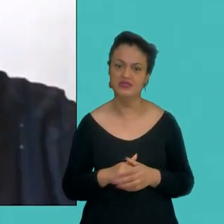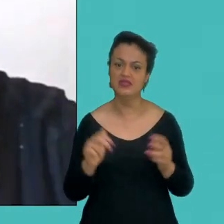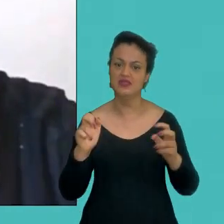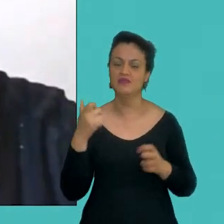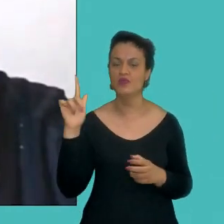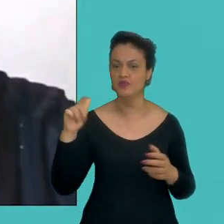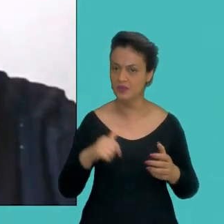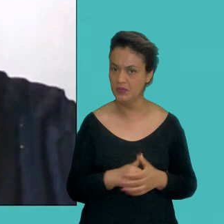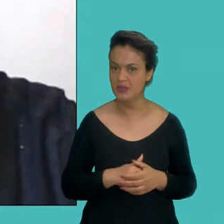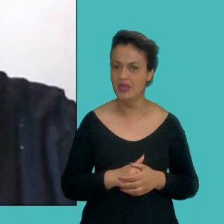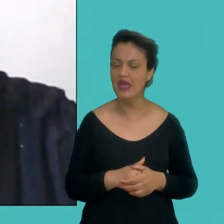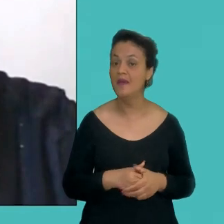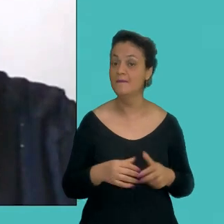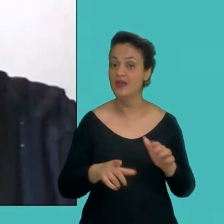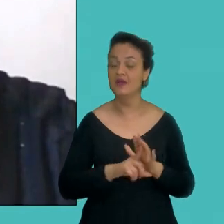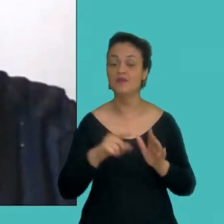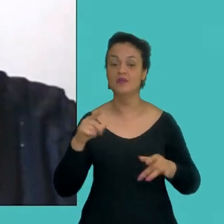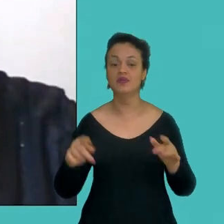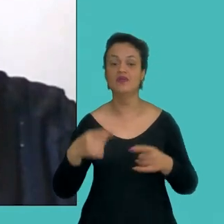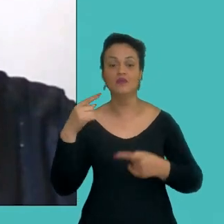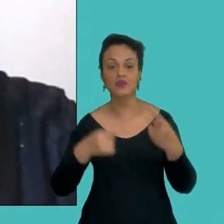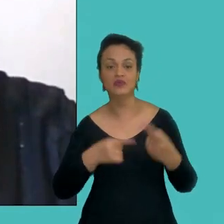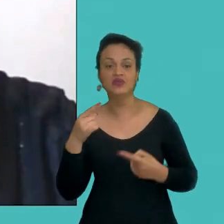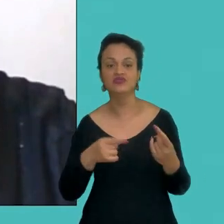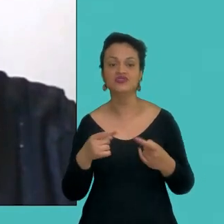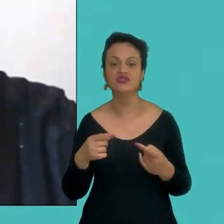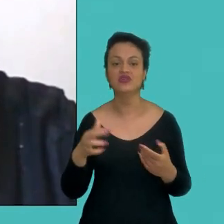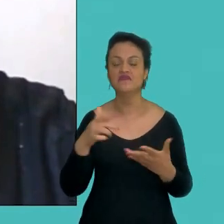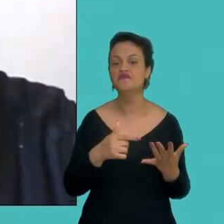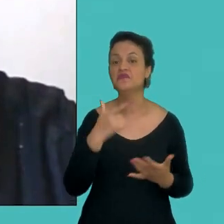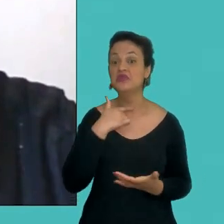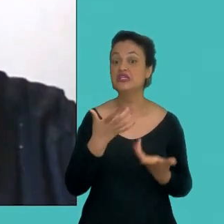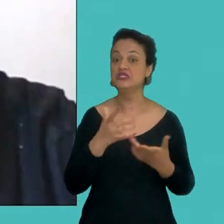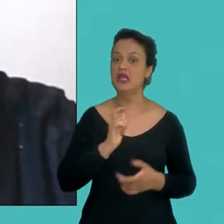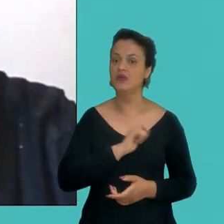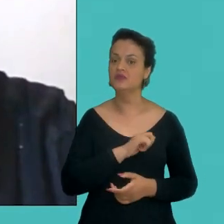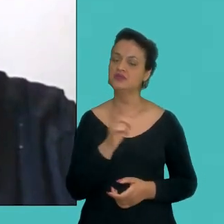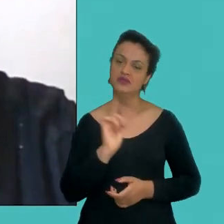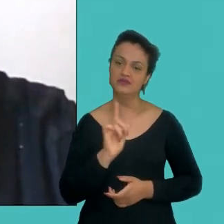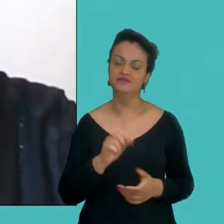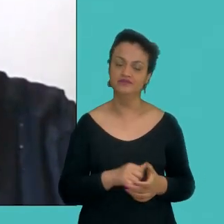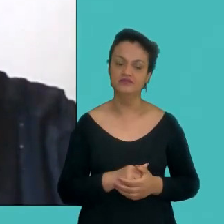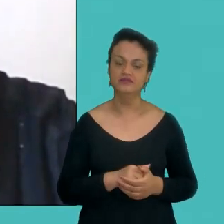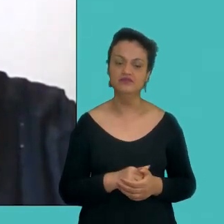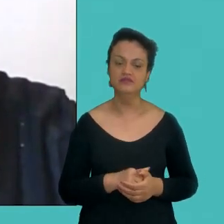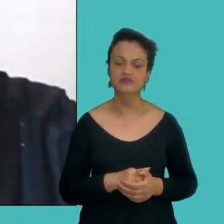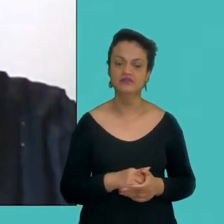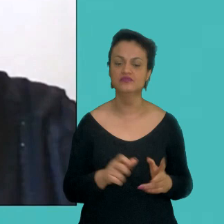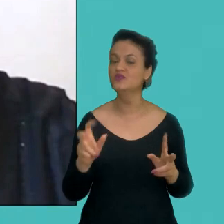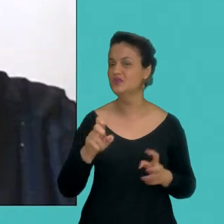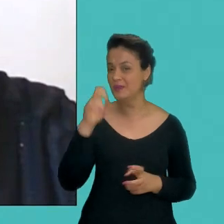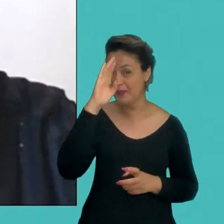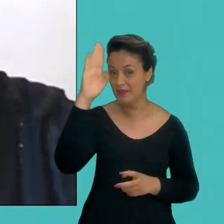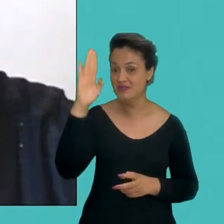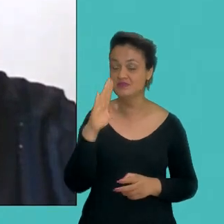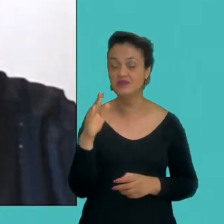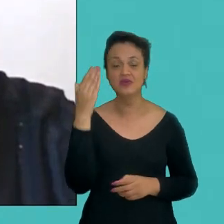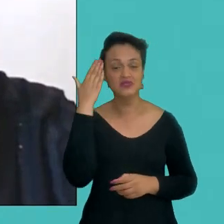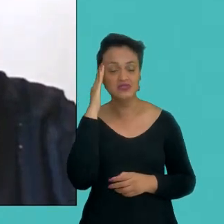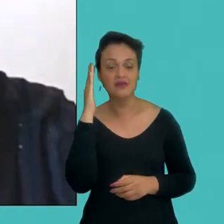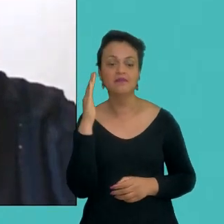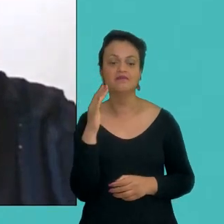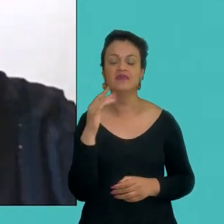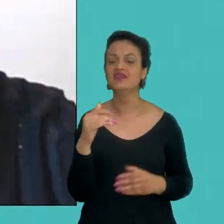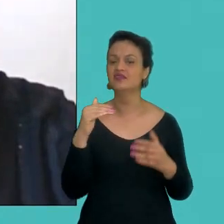outra questão. É uma lei da política das consequências não intencionais. Então, o ponto de